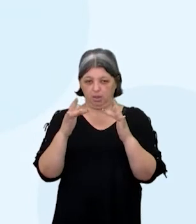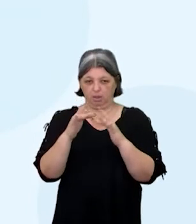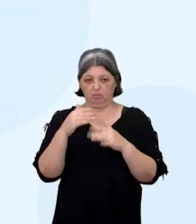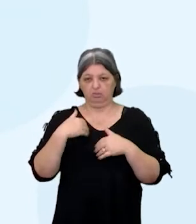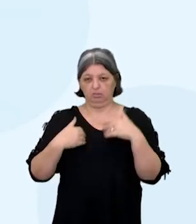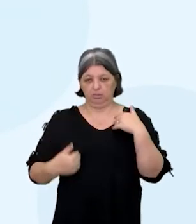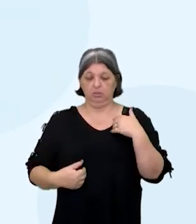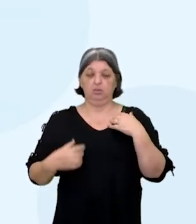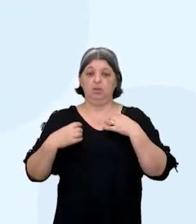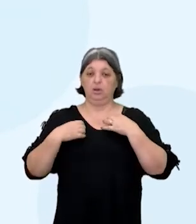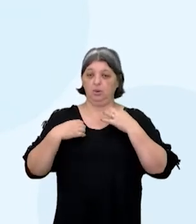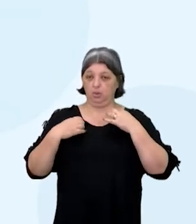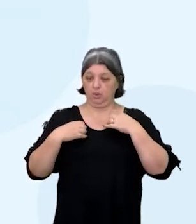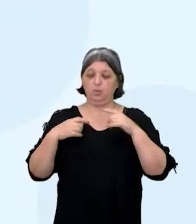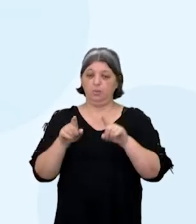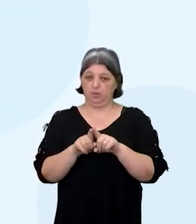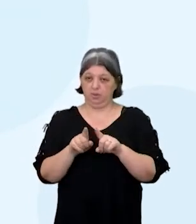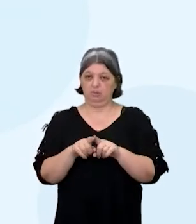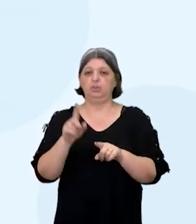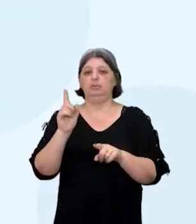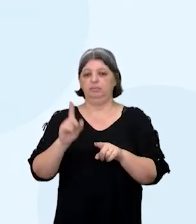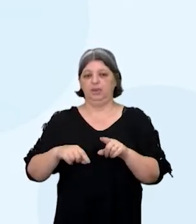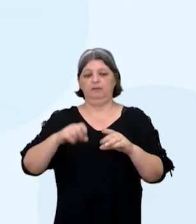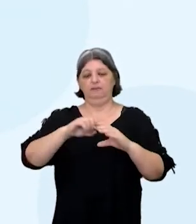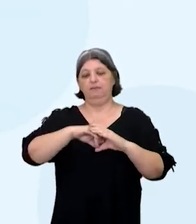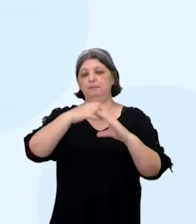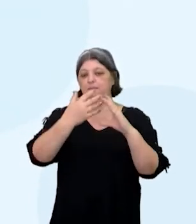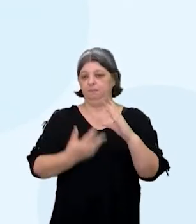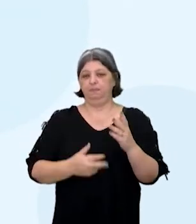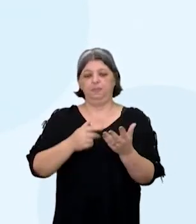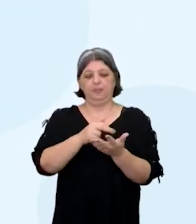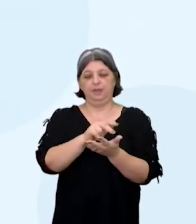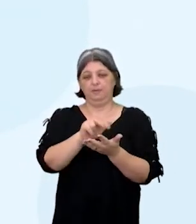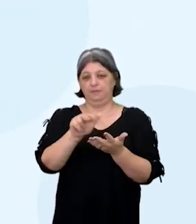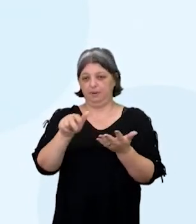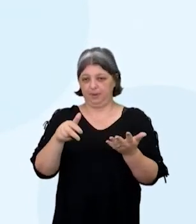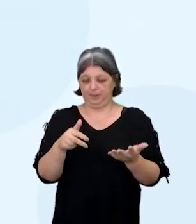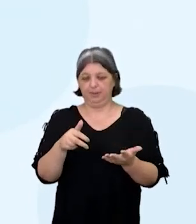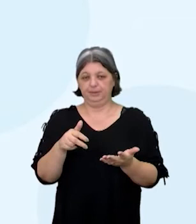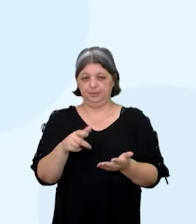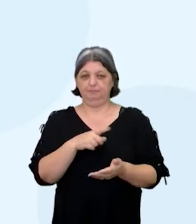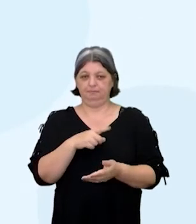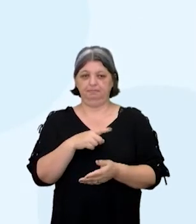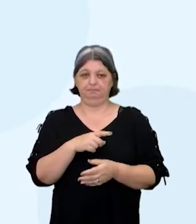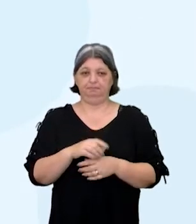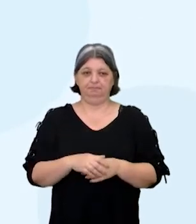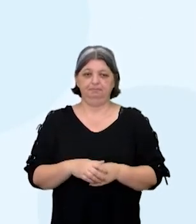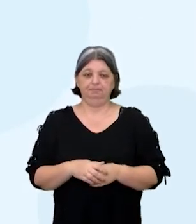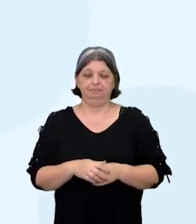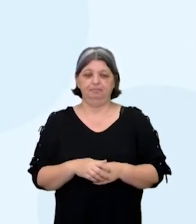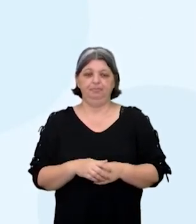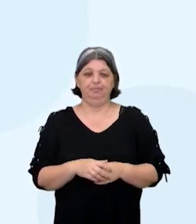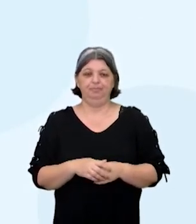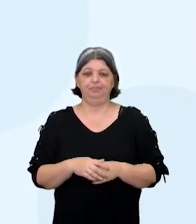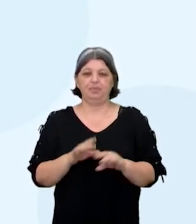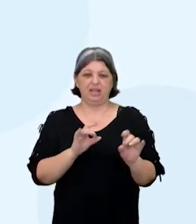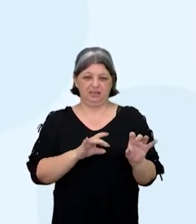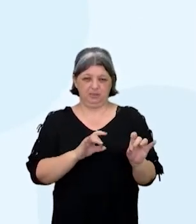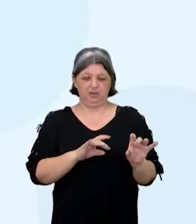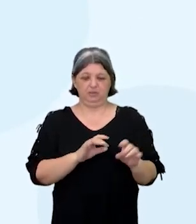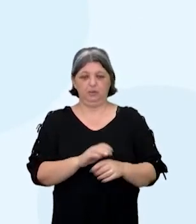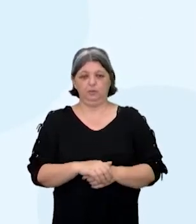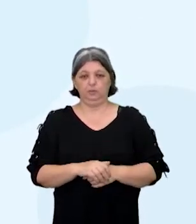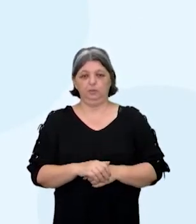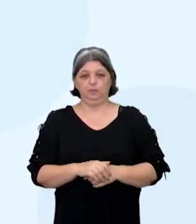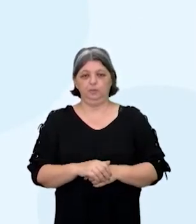estilos. Então tudo isso tem muitas características que vocês esses elementos têm características específicas